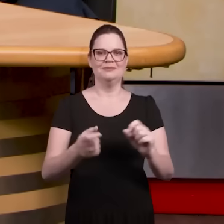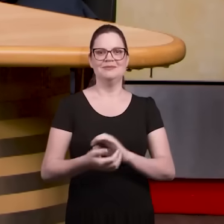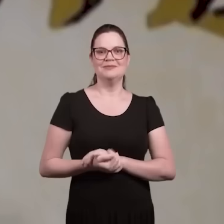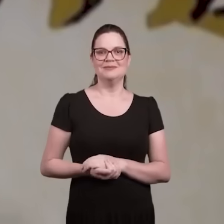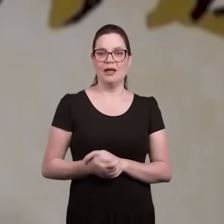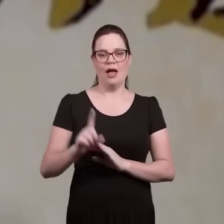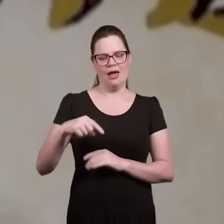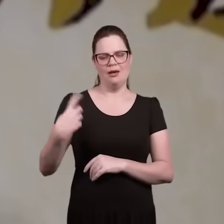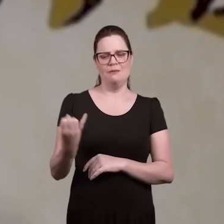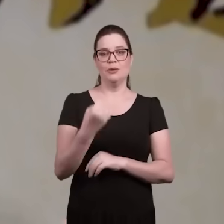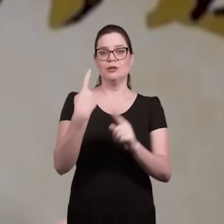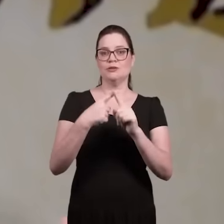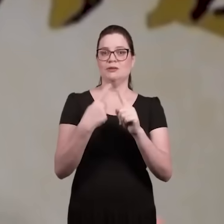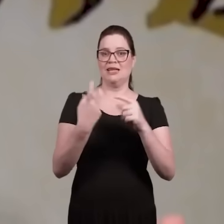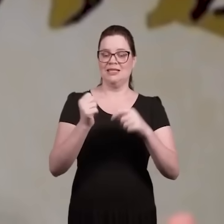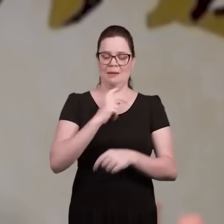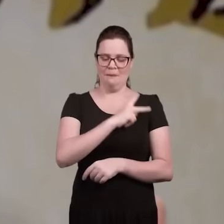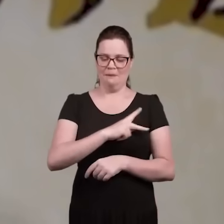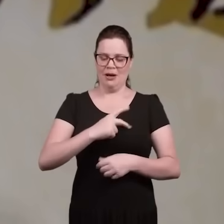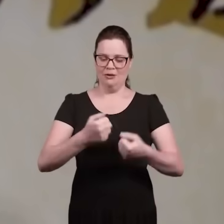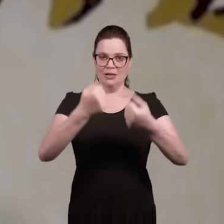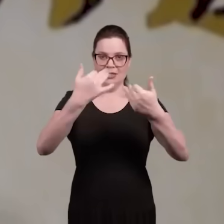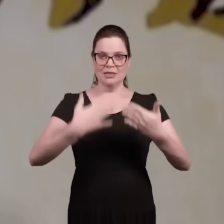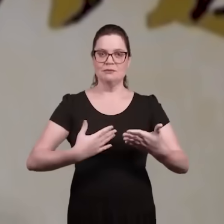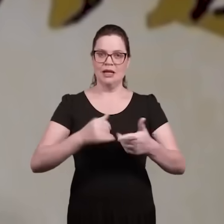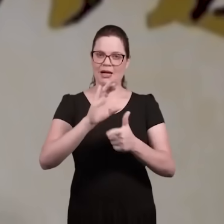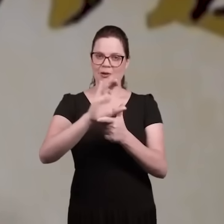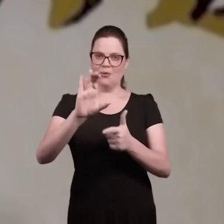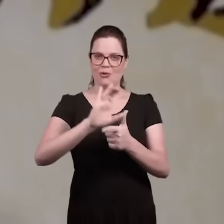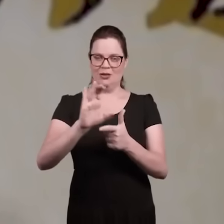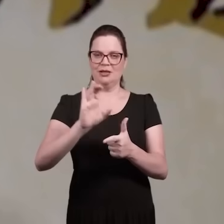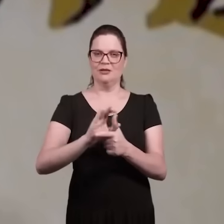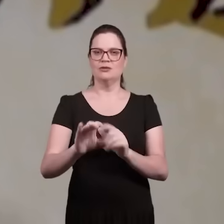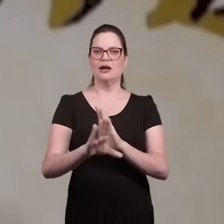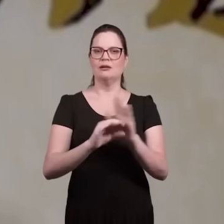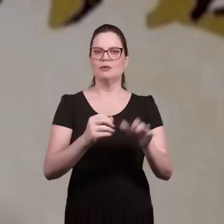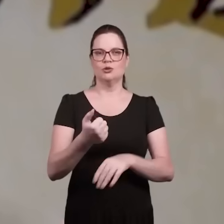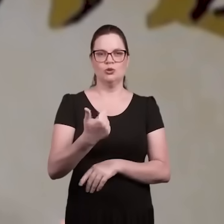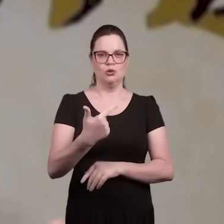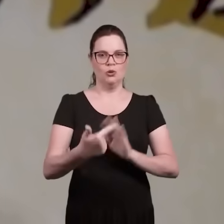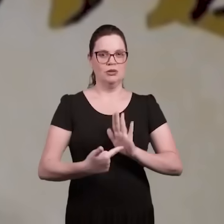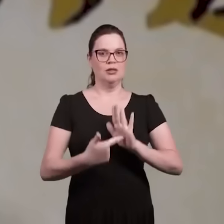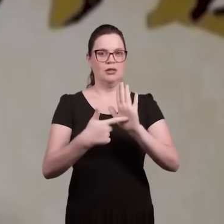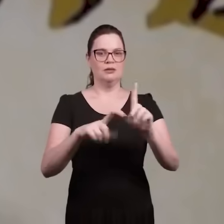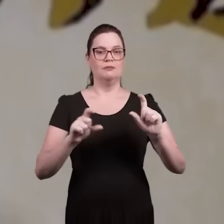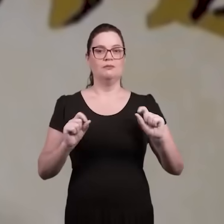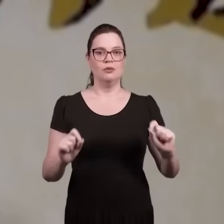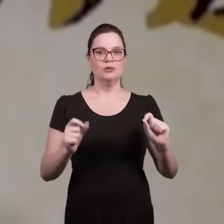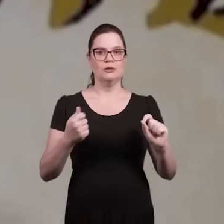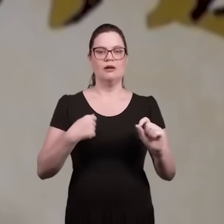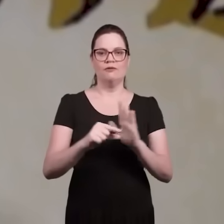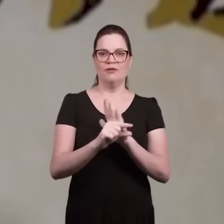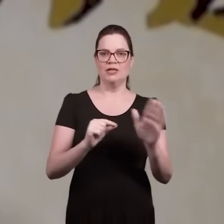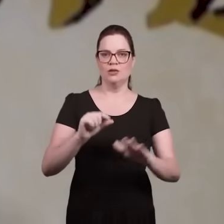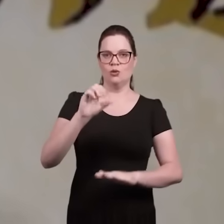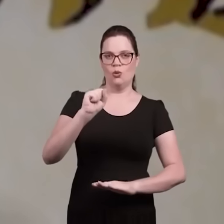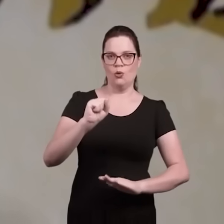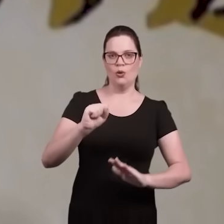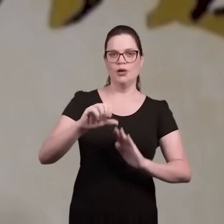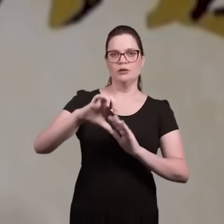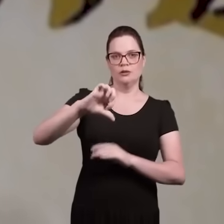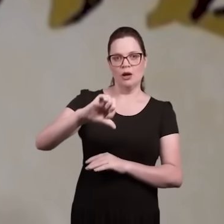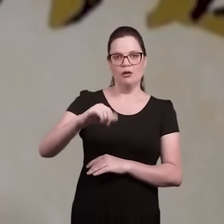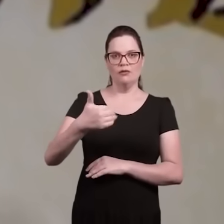Esse aspecto é fundamental, porque quando Paulo escreve na primeira carta aos Coríntios, no capítulo 12, ele faz ali no verso 8,